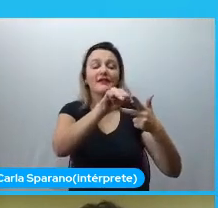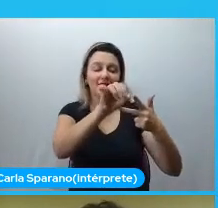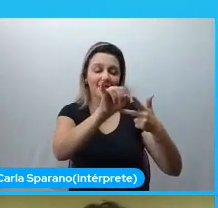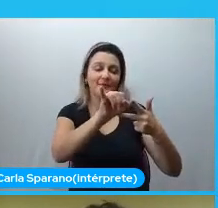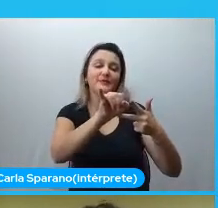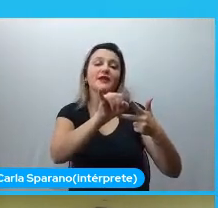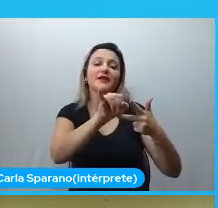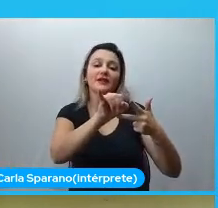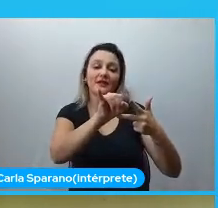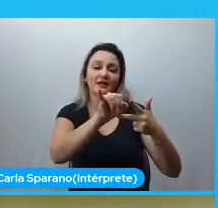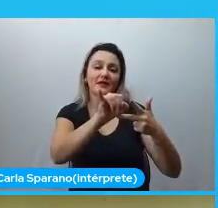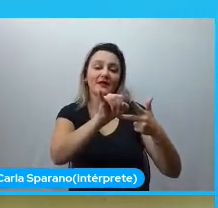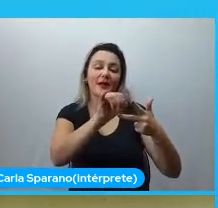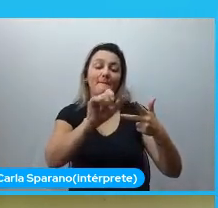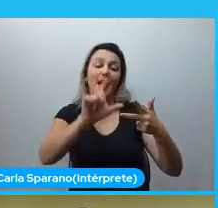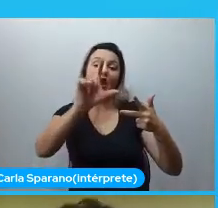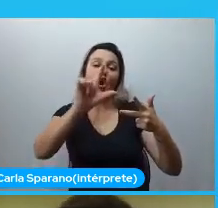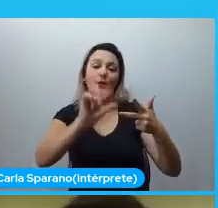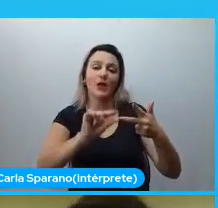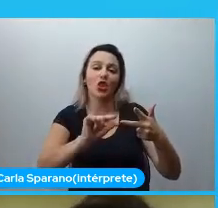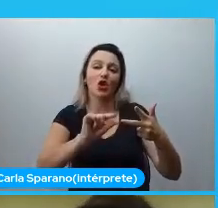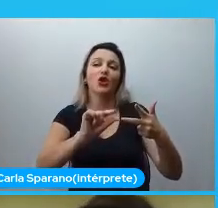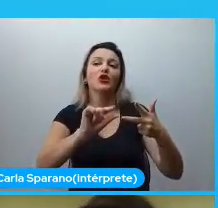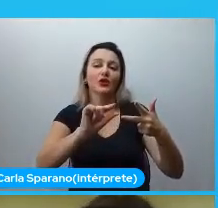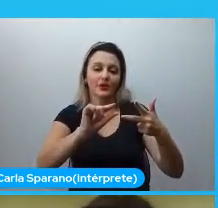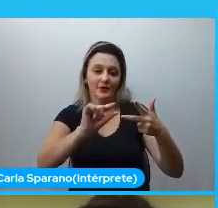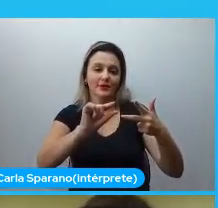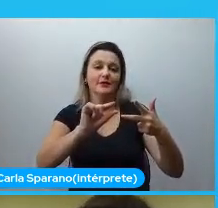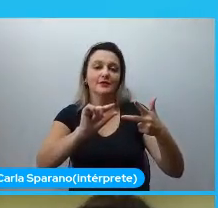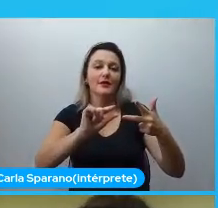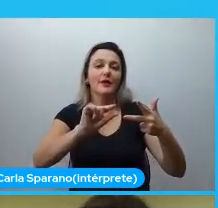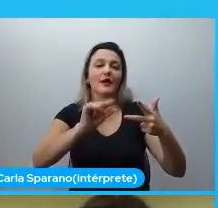Mi menor. Vamos deixar o Mi menor.